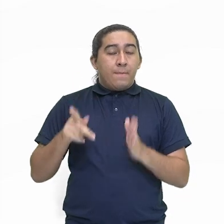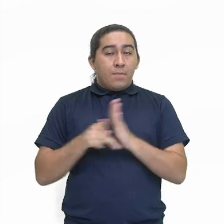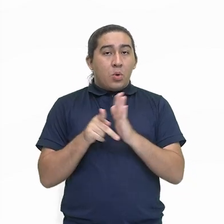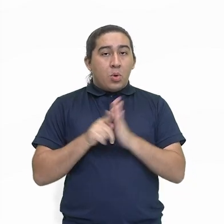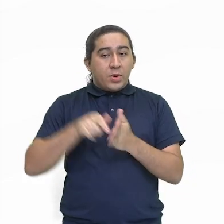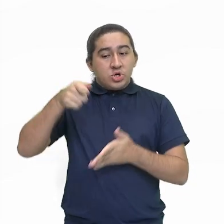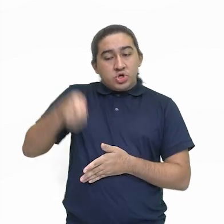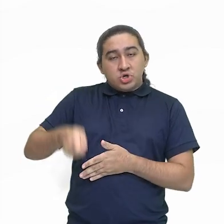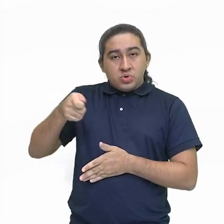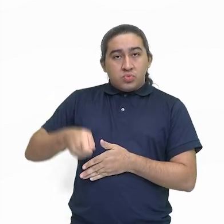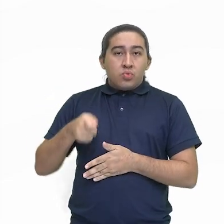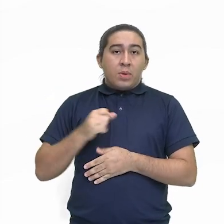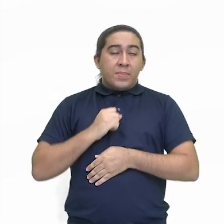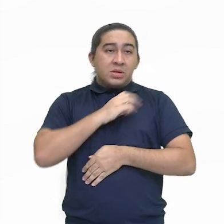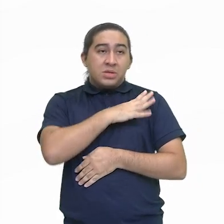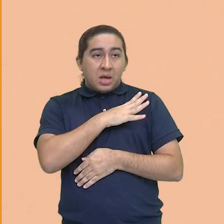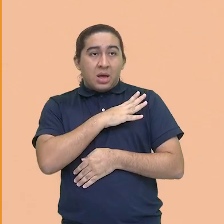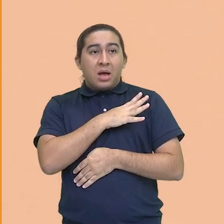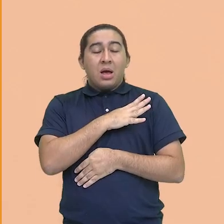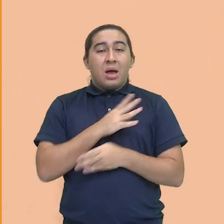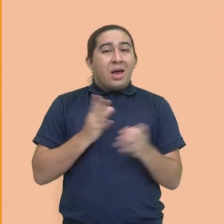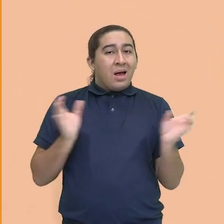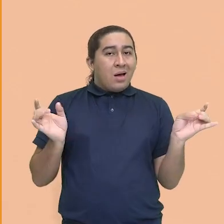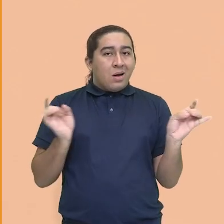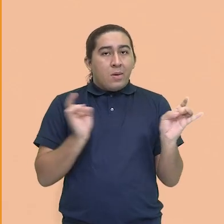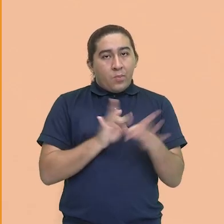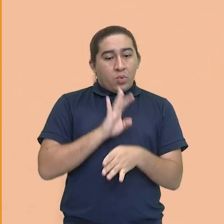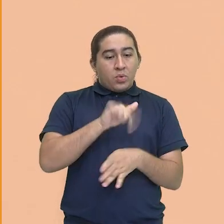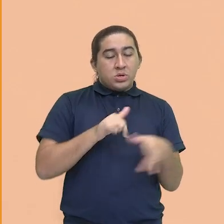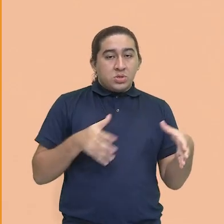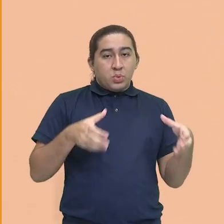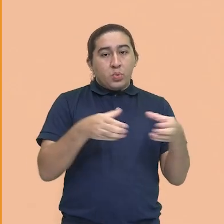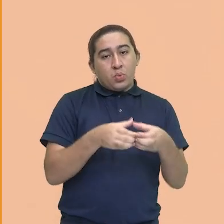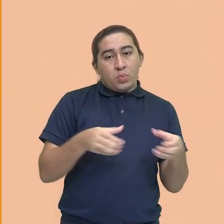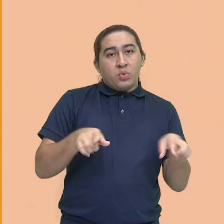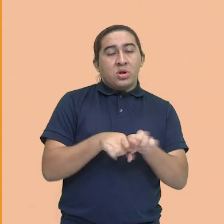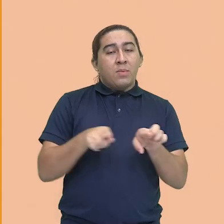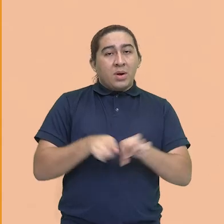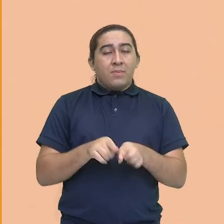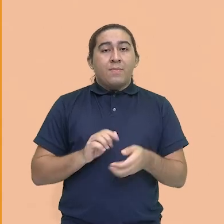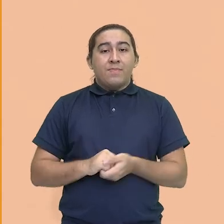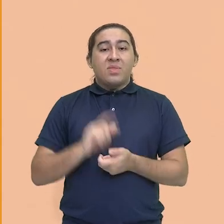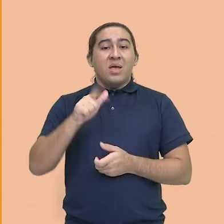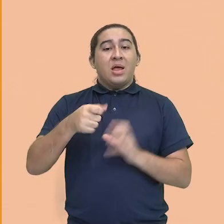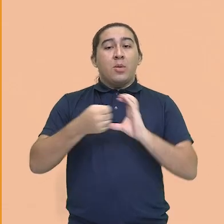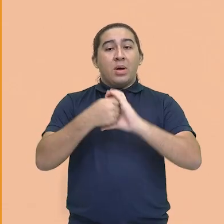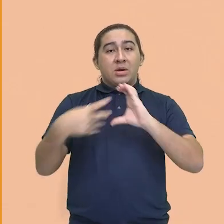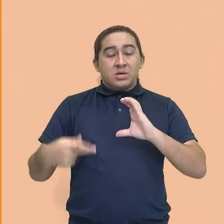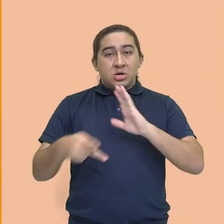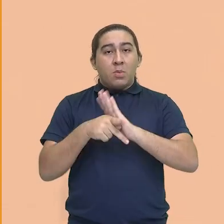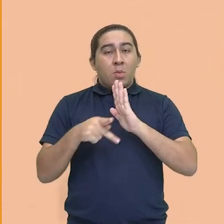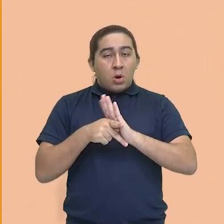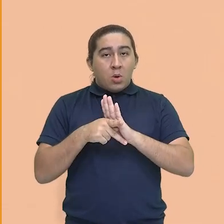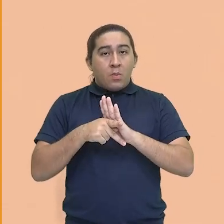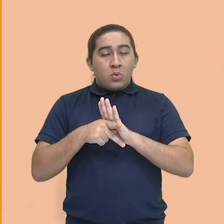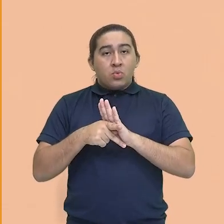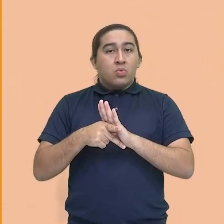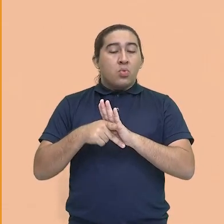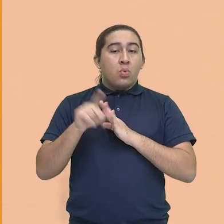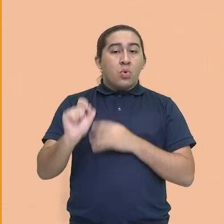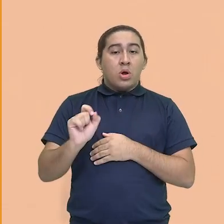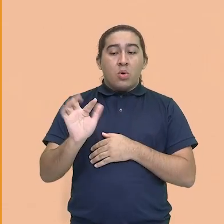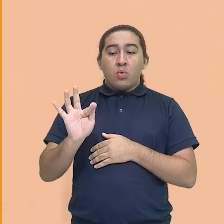esses grupos, neutralizaram os movimentos sociais de maneira geral, né? Essa é uma característica de governos fascistas, né? Quando você tem